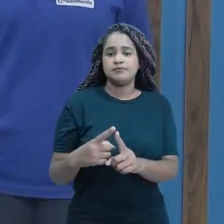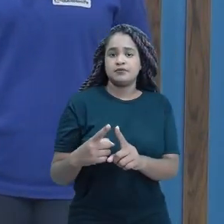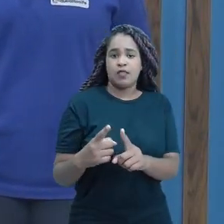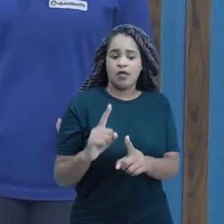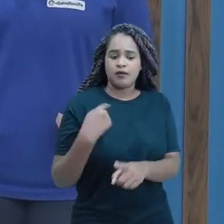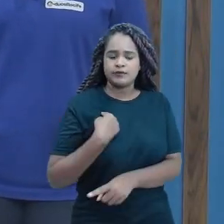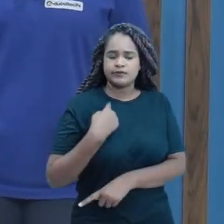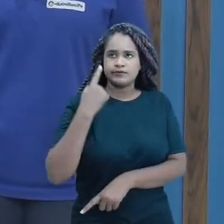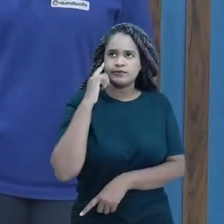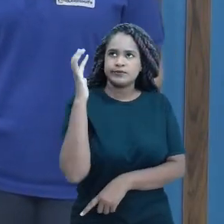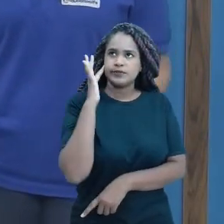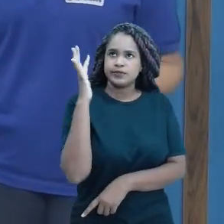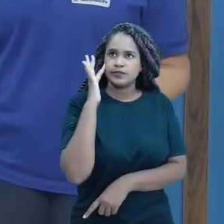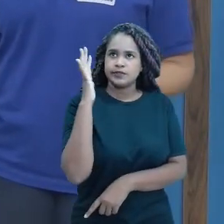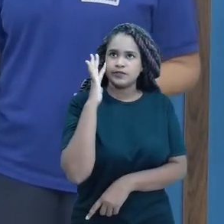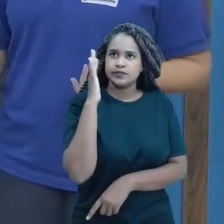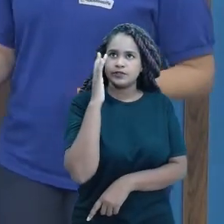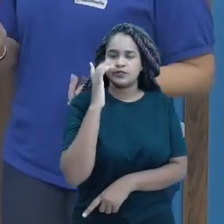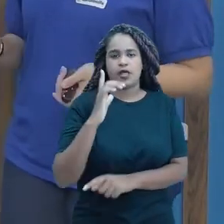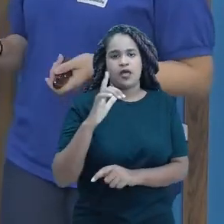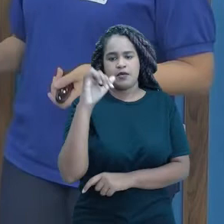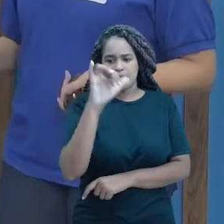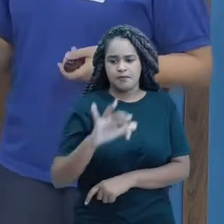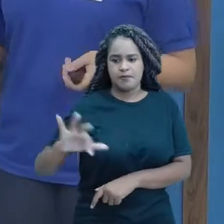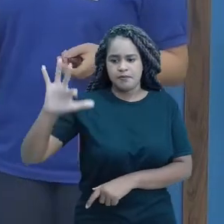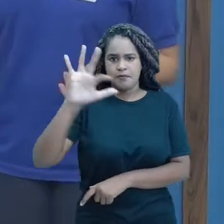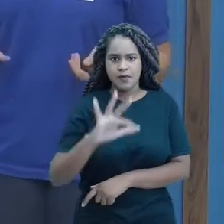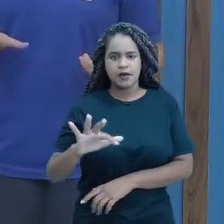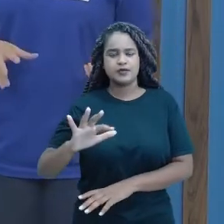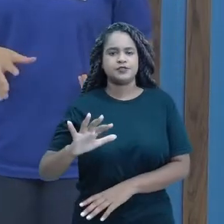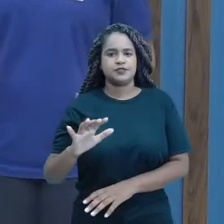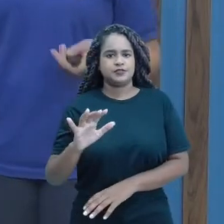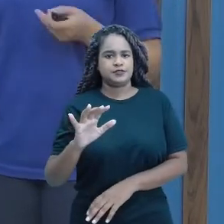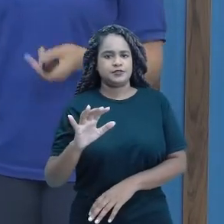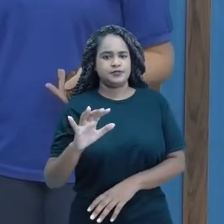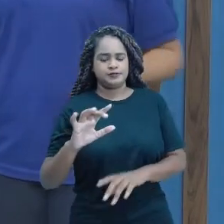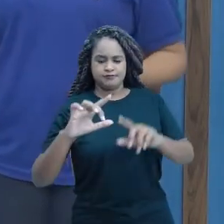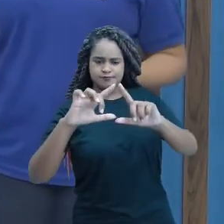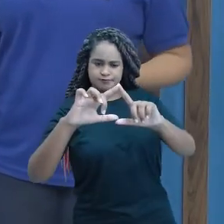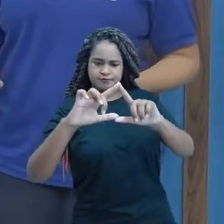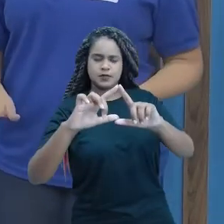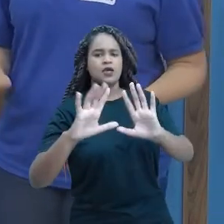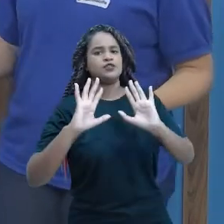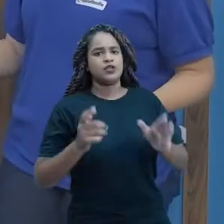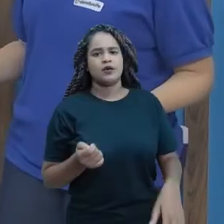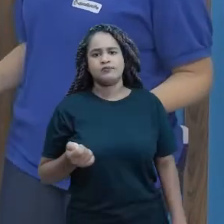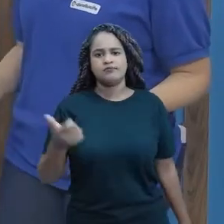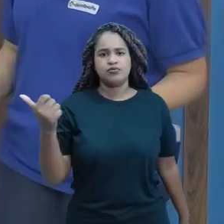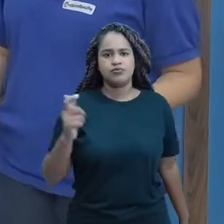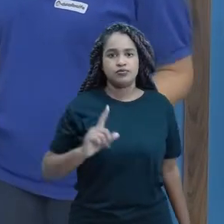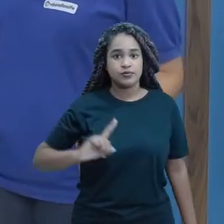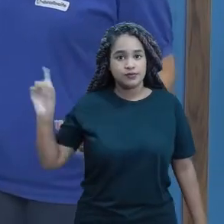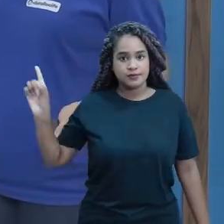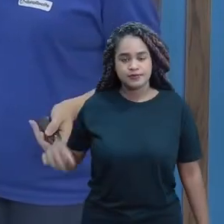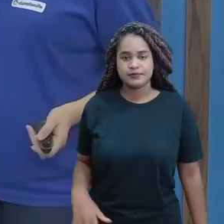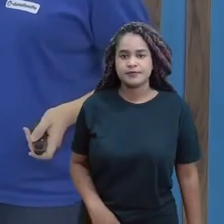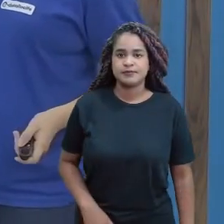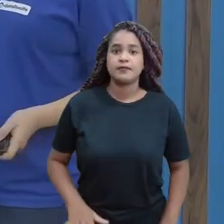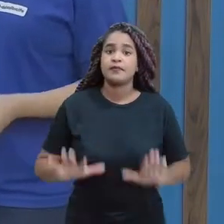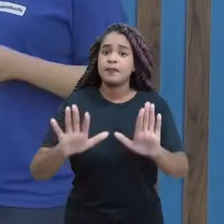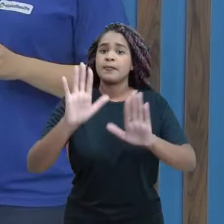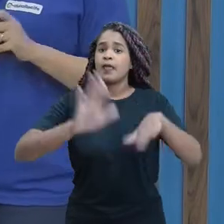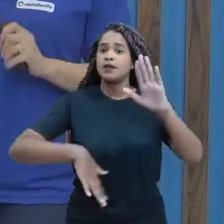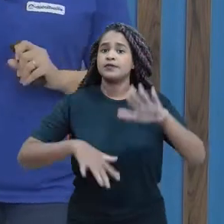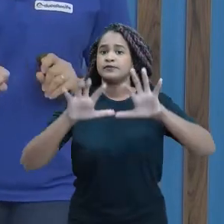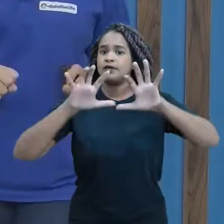para você pensar nesse elemento, né? Nessa figura aí plana, você já pensa no triângulo desse jeitinho. Mas ele pode